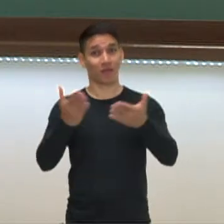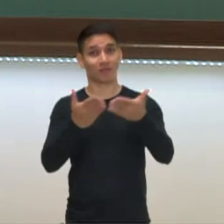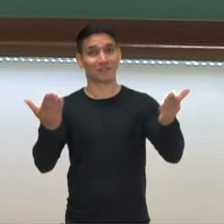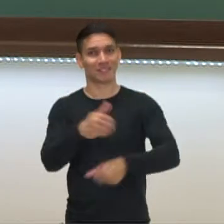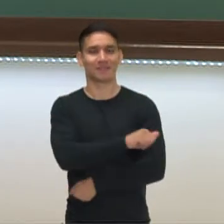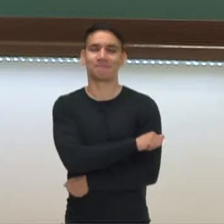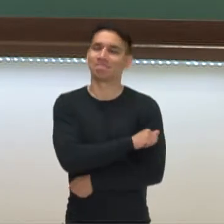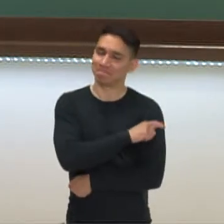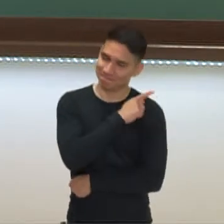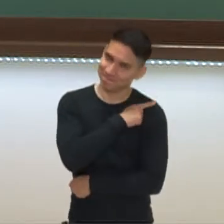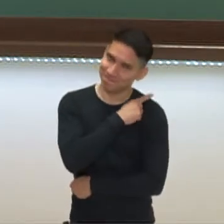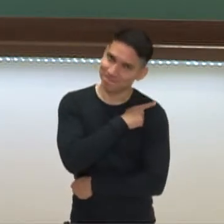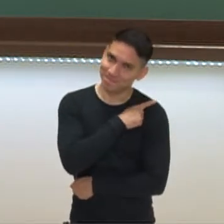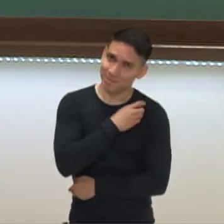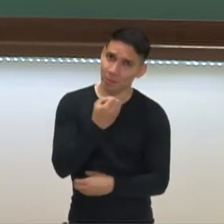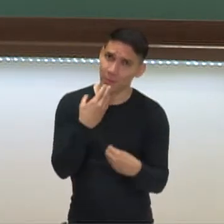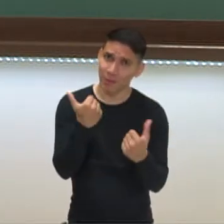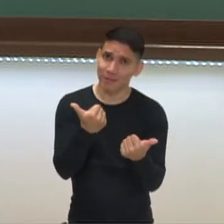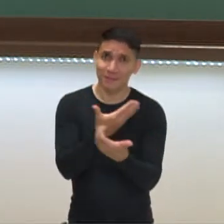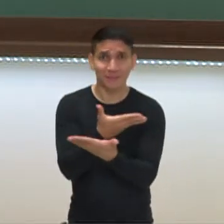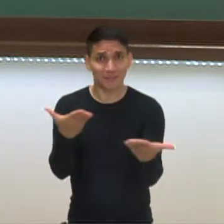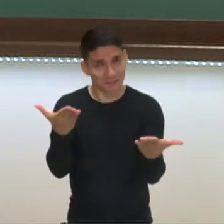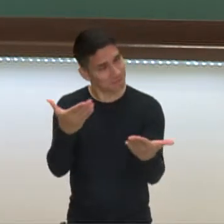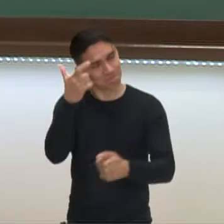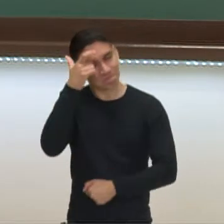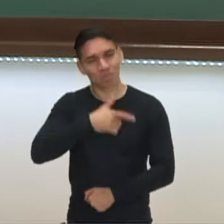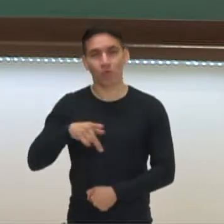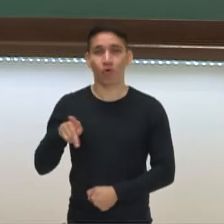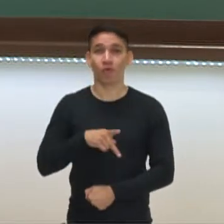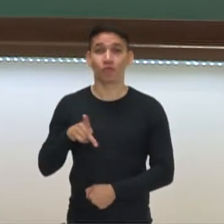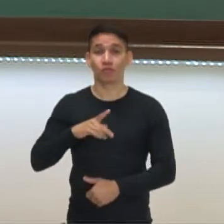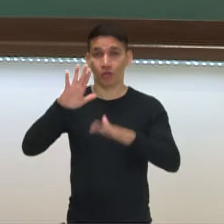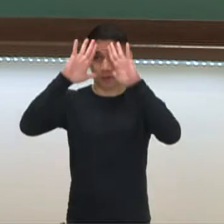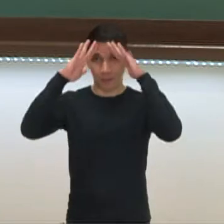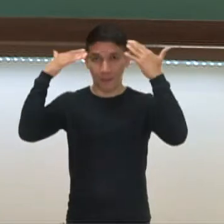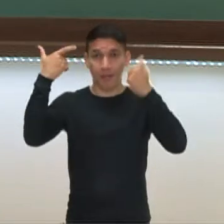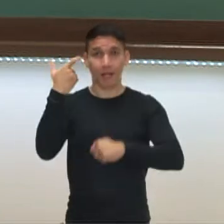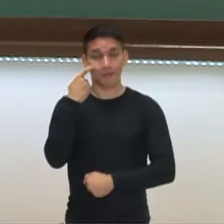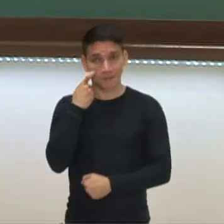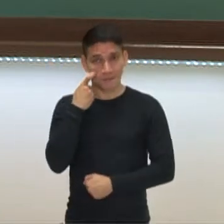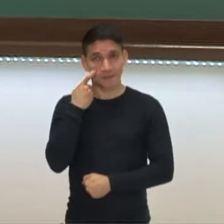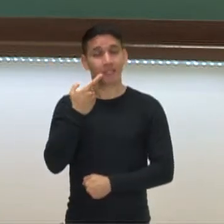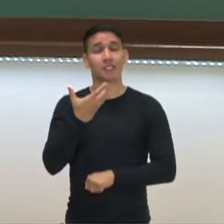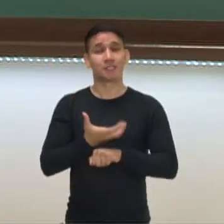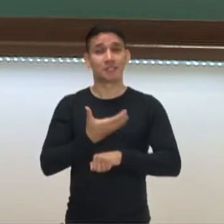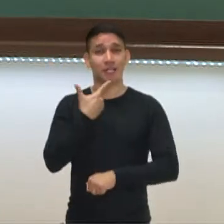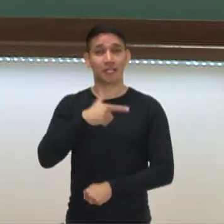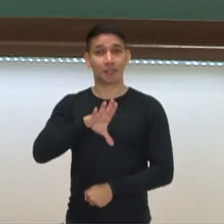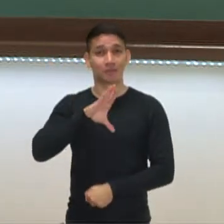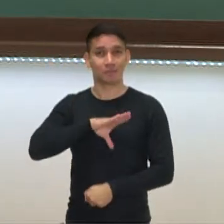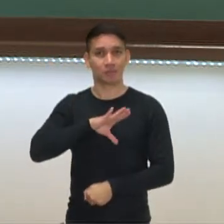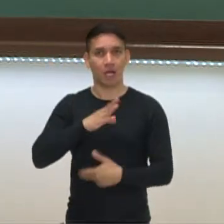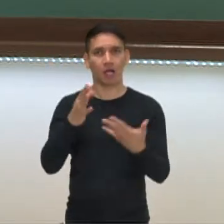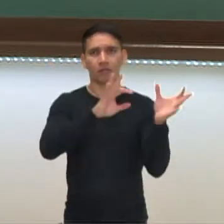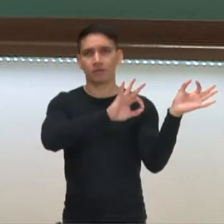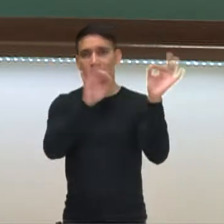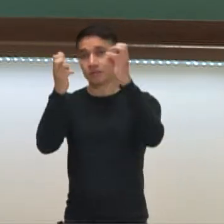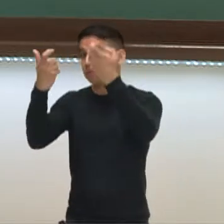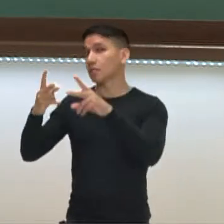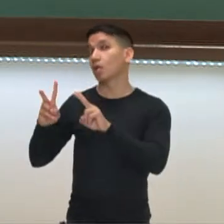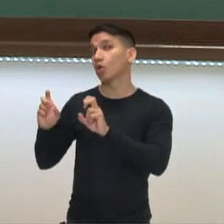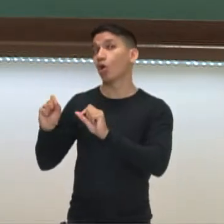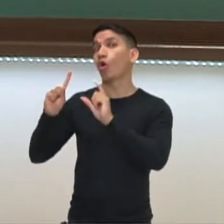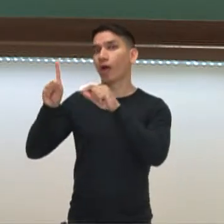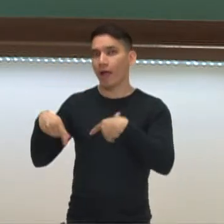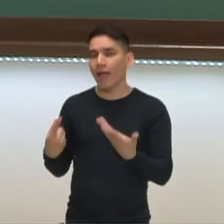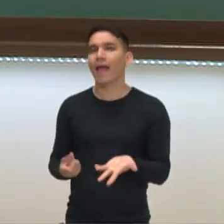Olá, estudantes da primeira série, tudo bem com vocês? Eu sou a professora Nelinha de Língua Portuguesa e neste vídeo nós vamos falar sobre o artigo